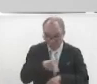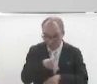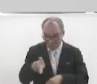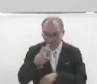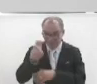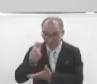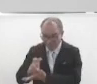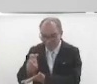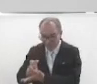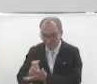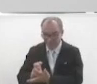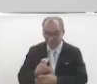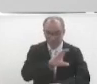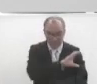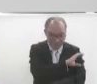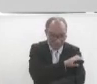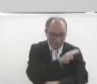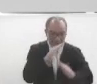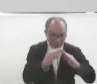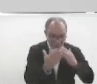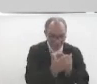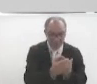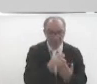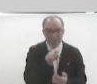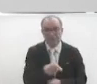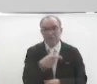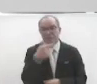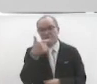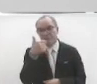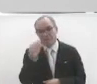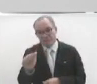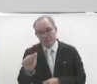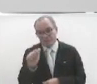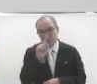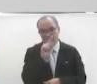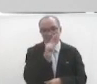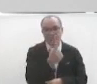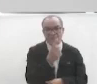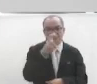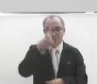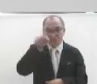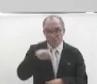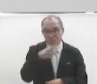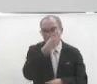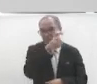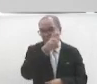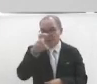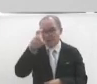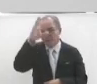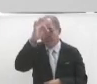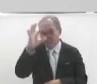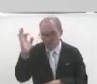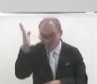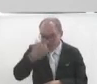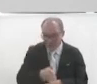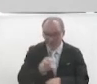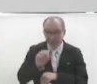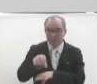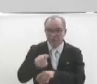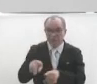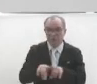Fundamental do cargo supervisor escolar: a 15,5 por cento para especialização na área de educação